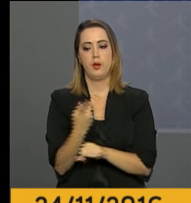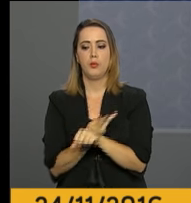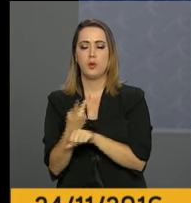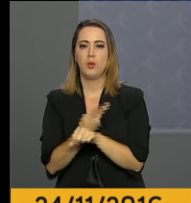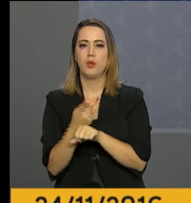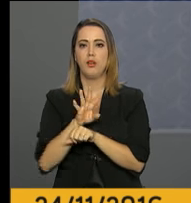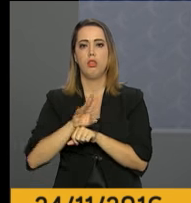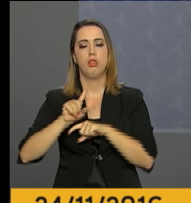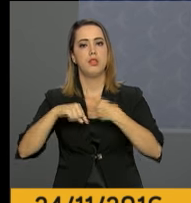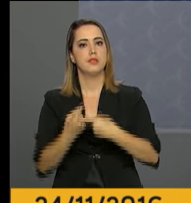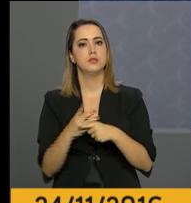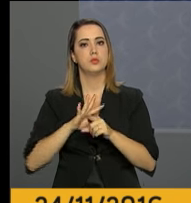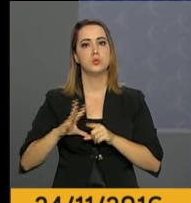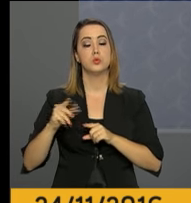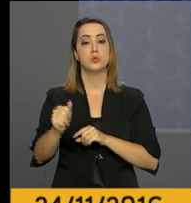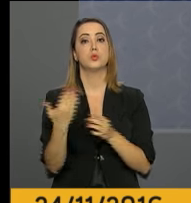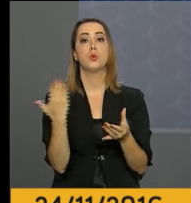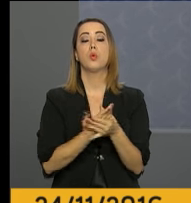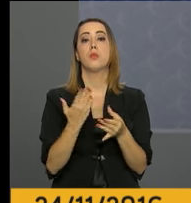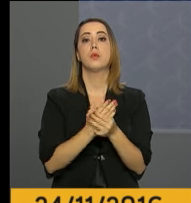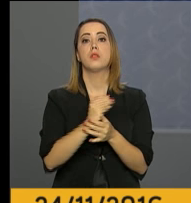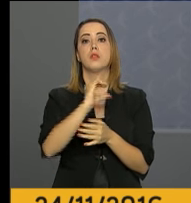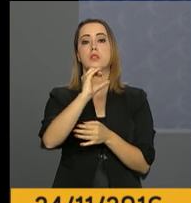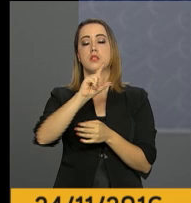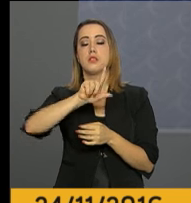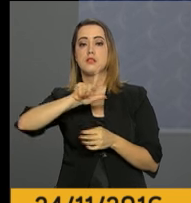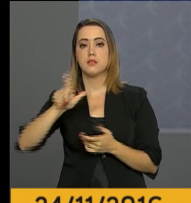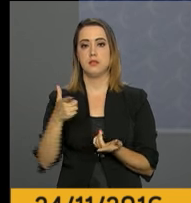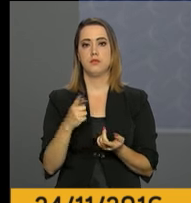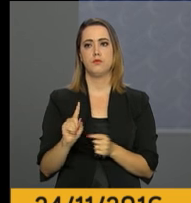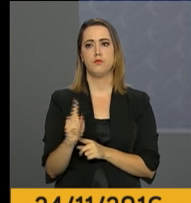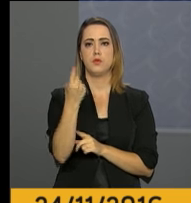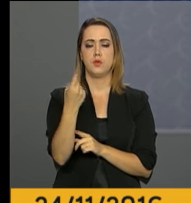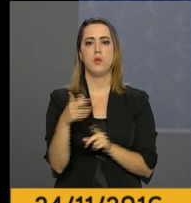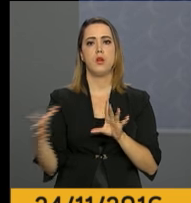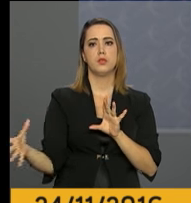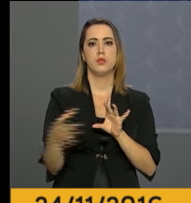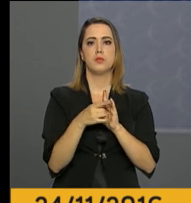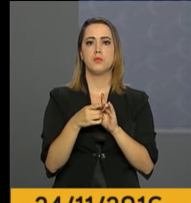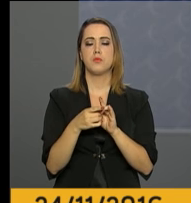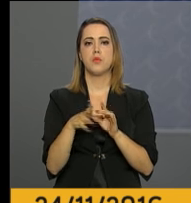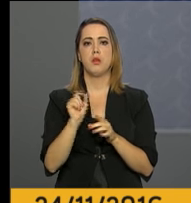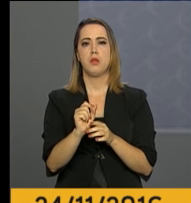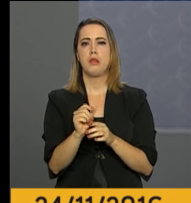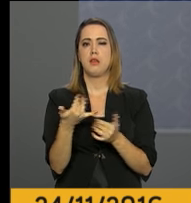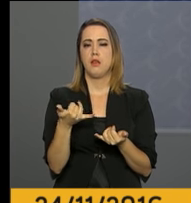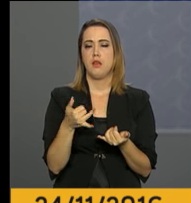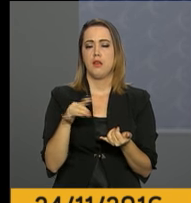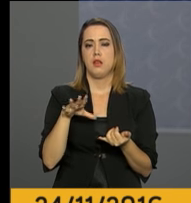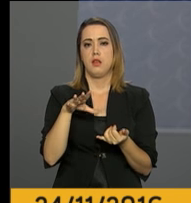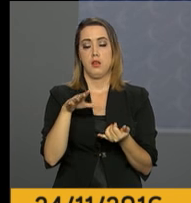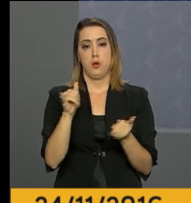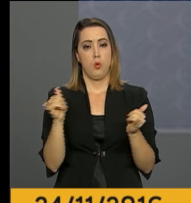depois passou para todo o processo civil que era conciliação o primeiro gesto era o gesto da conciliação só muito tempo depois